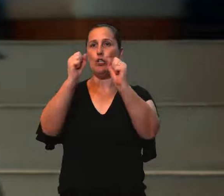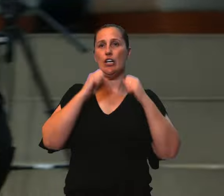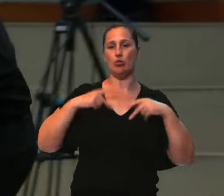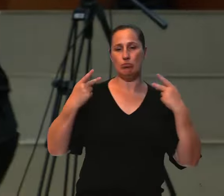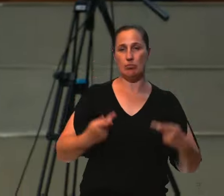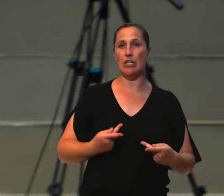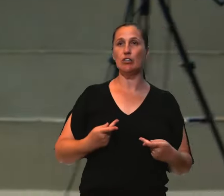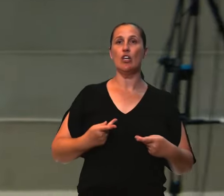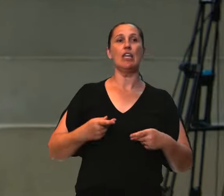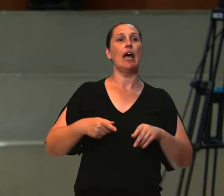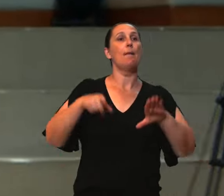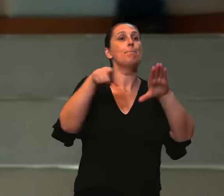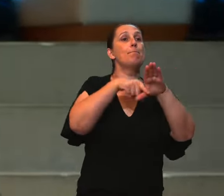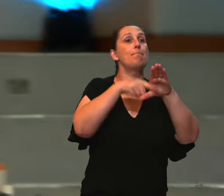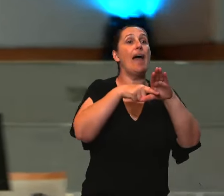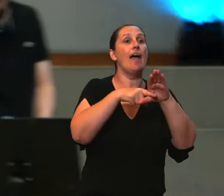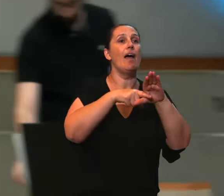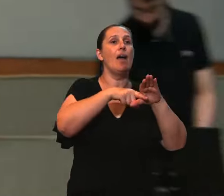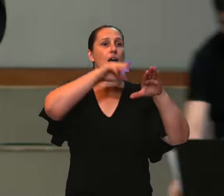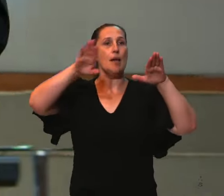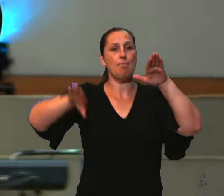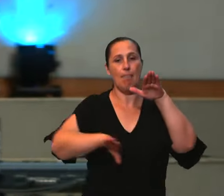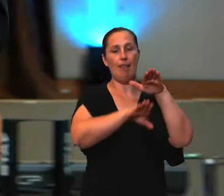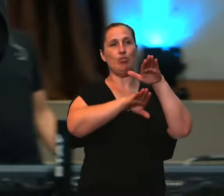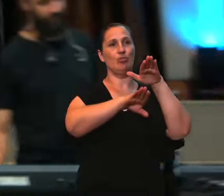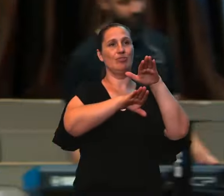estão Debaixo dos Nossos Pés